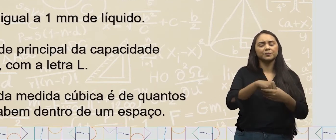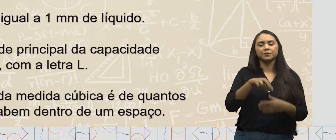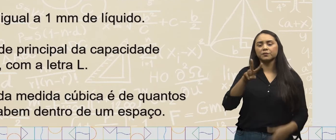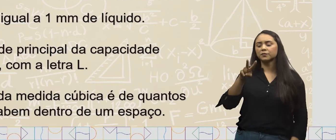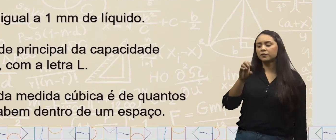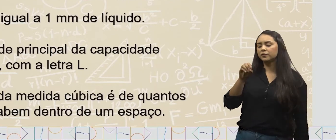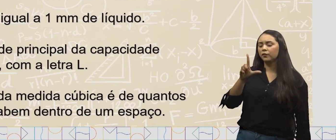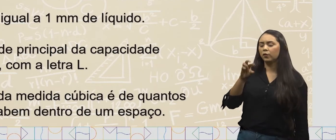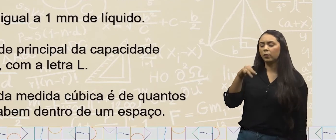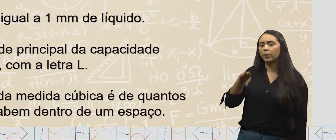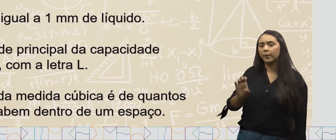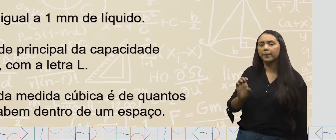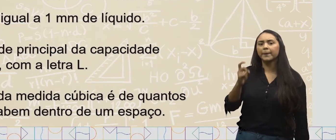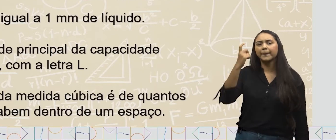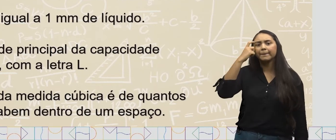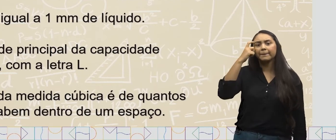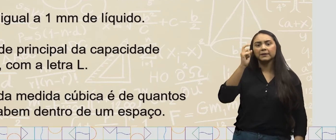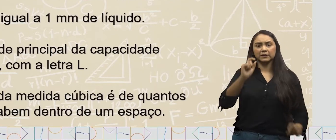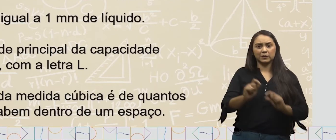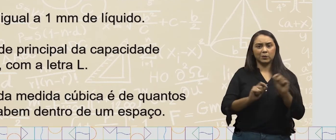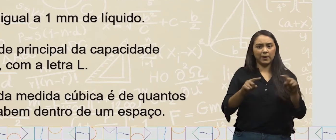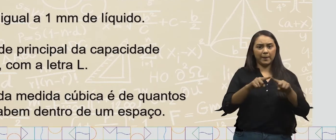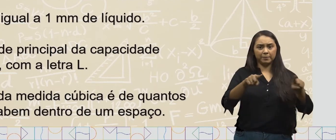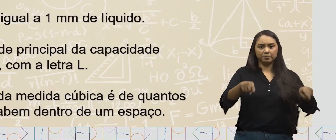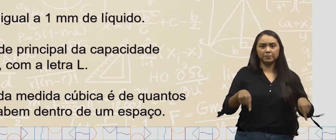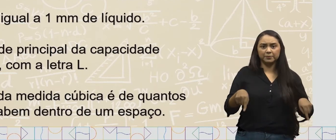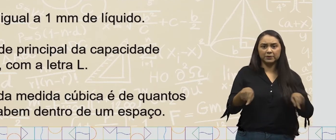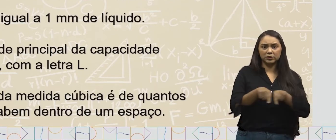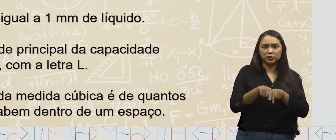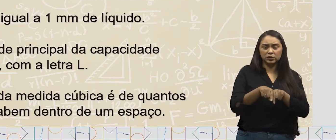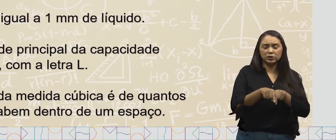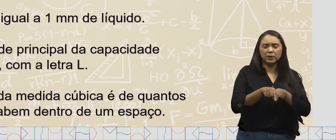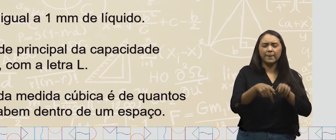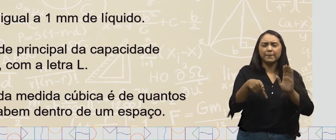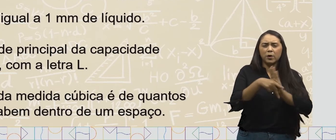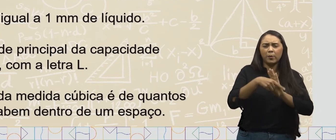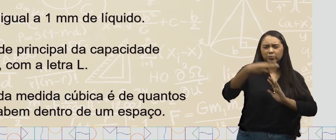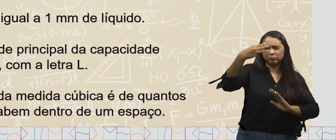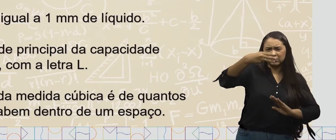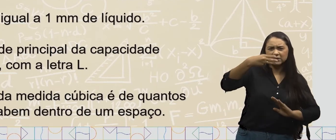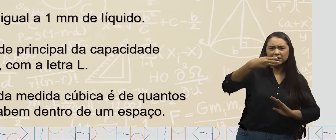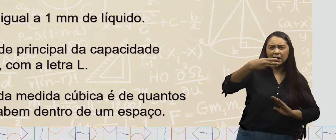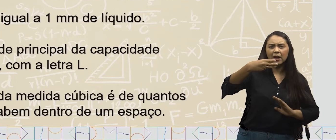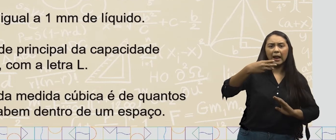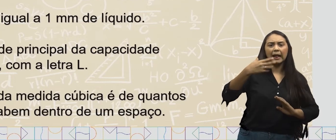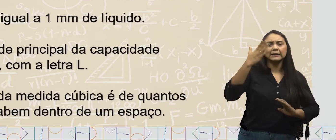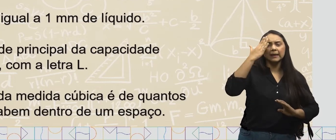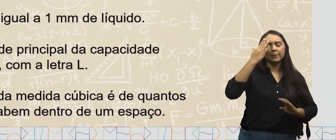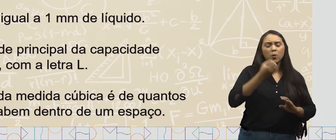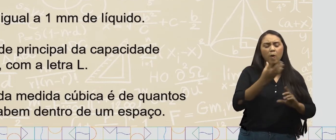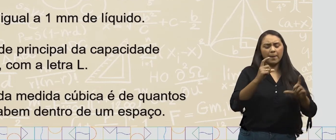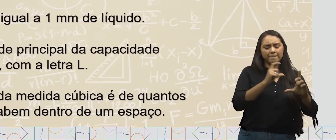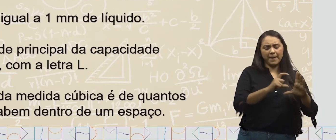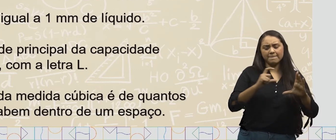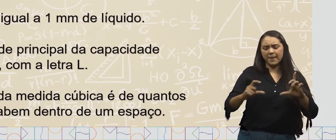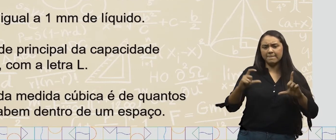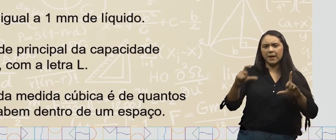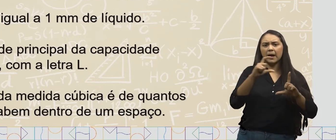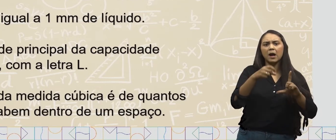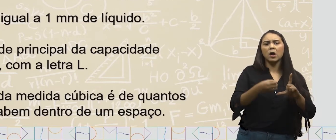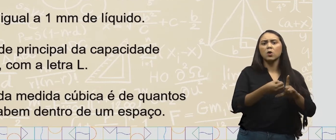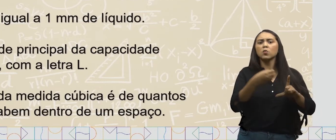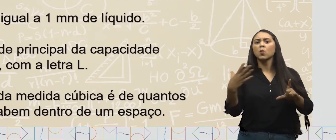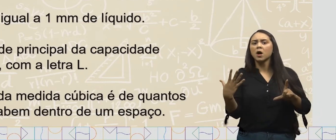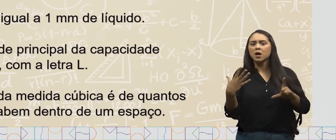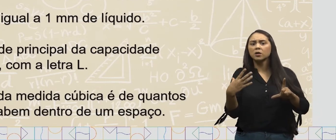volume, a ideia de medida cúbica, nós vamos avaliar quantos cubos cabem dentro desse